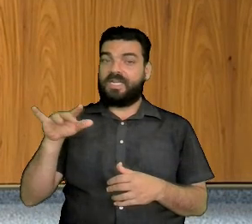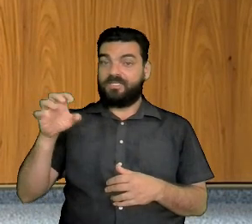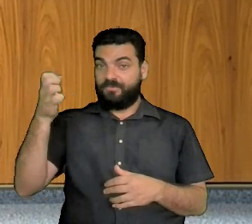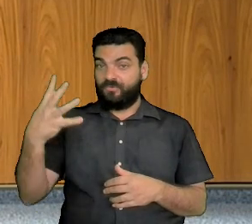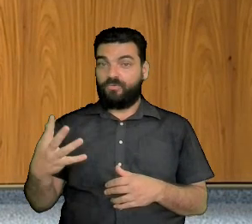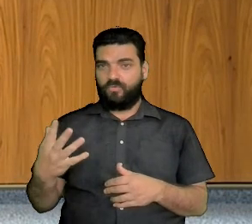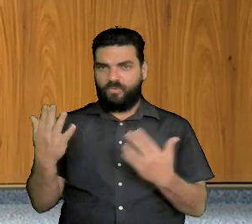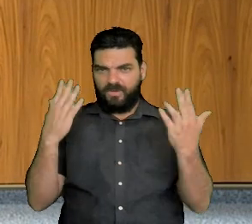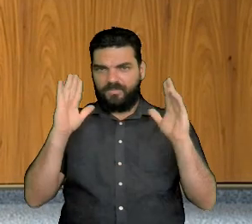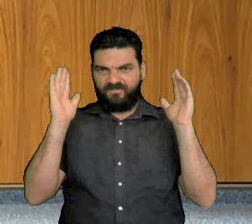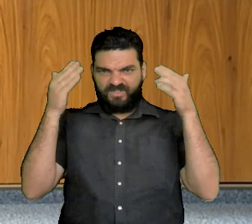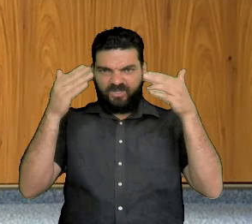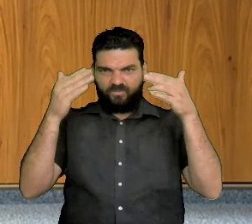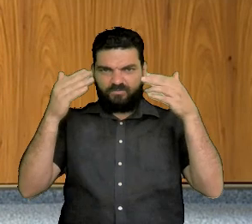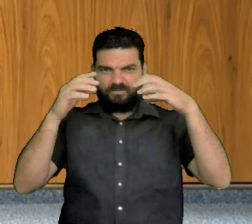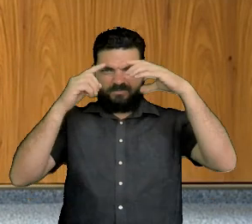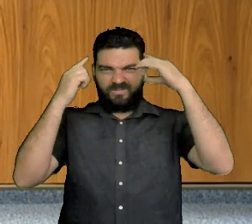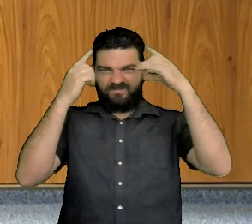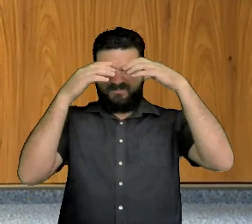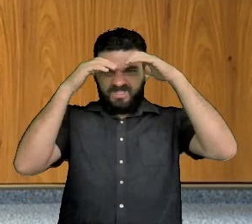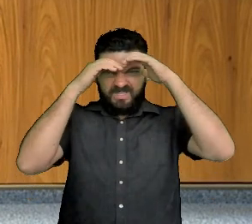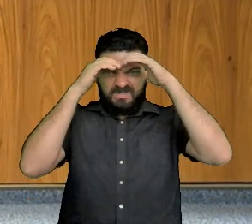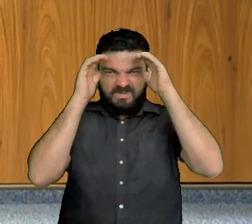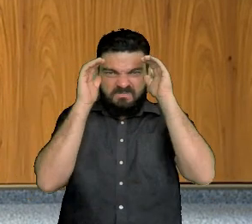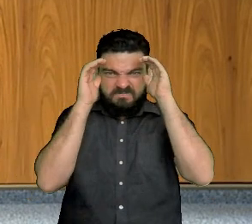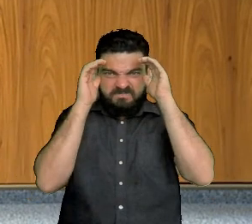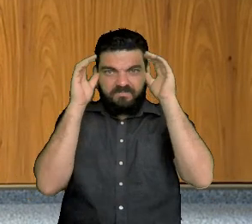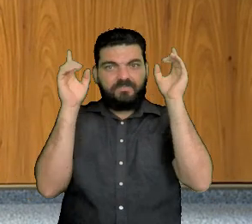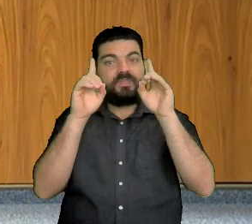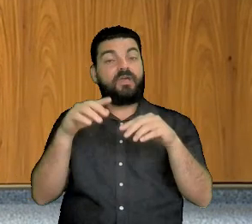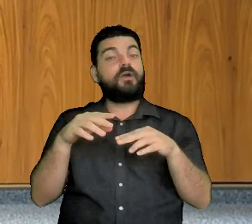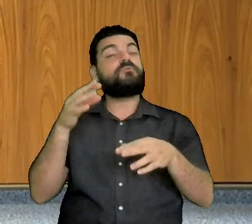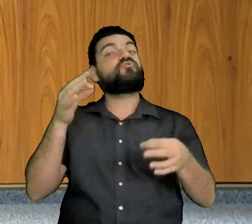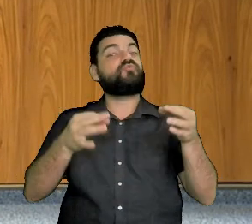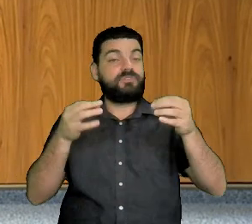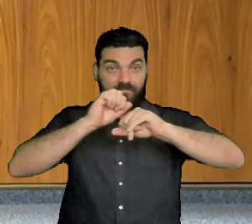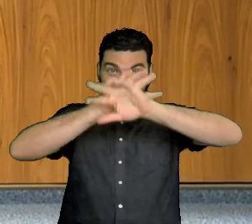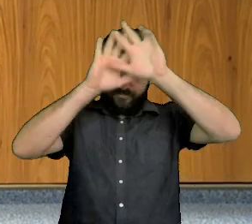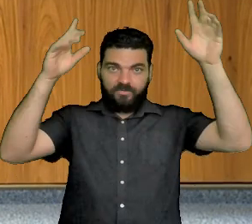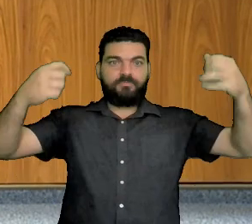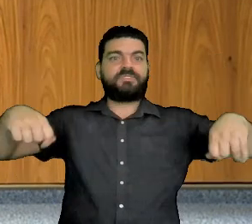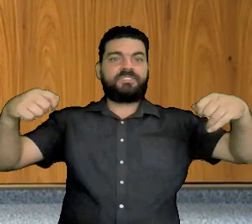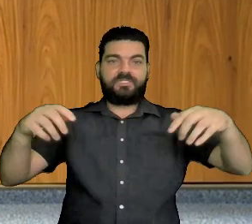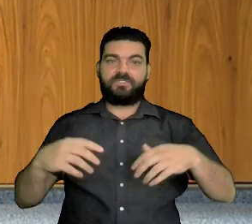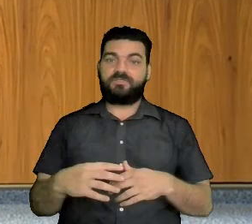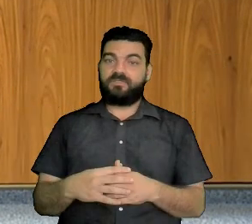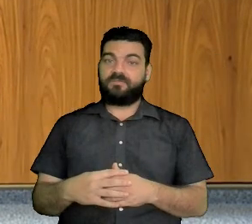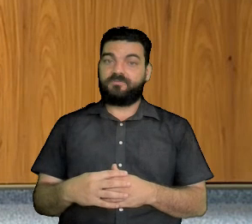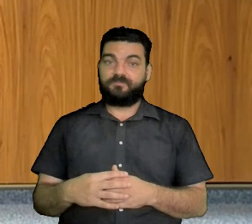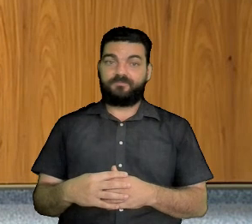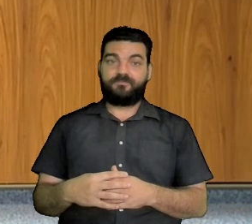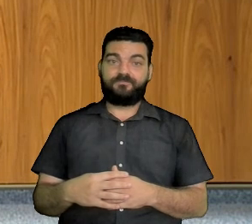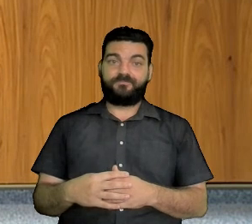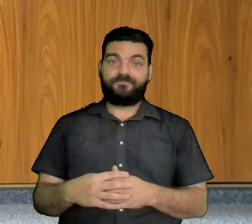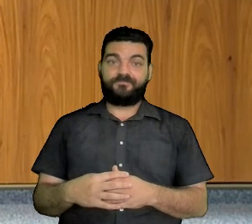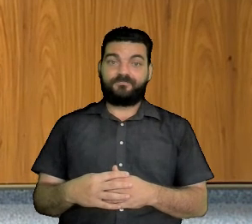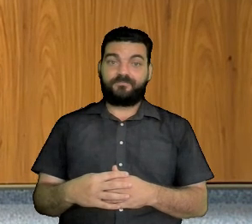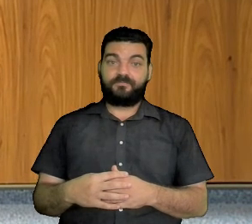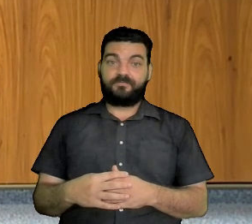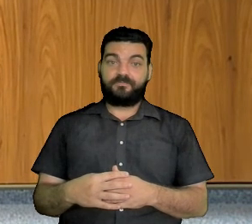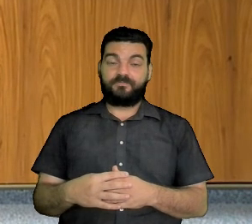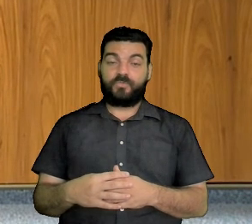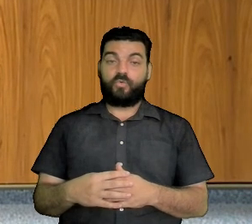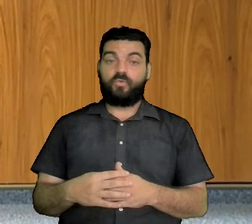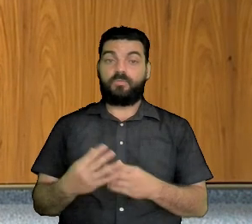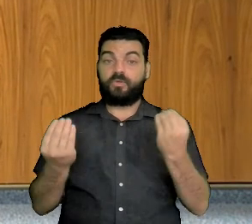a doutora Kaline da Ju também falou da visão de túnel do juiz, é essa, e não está errado, eu entendo perfeitamente